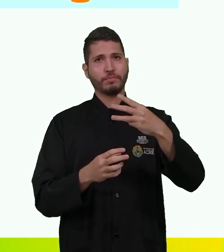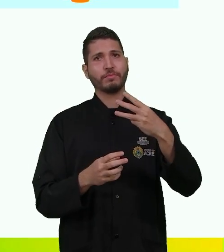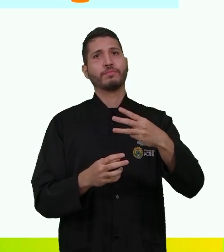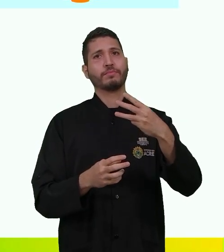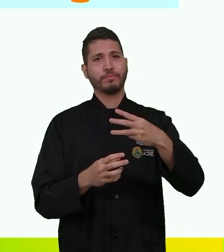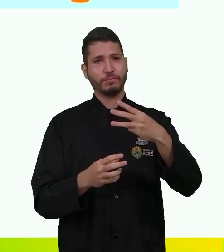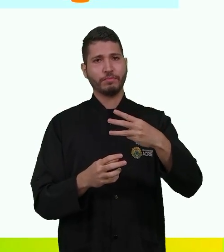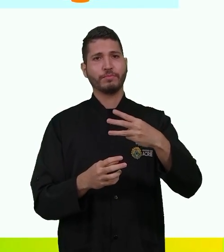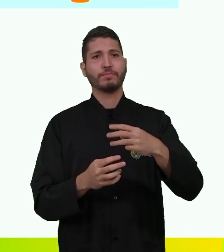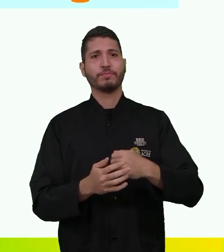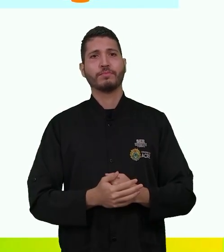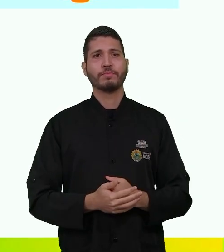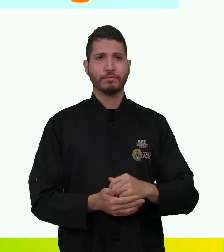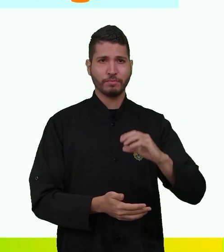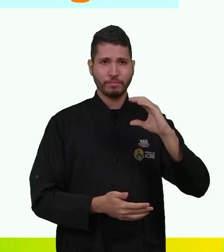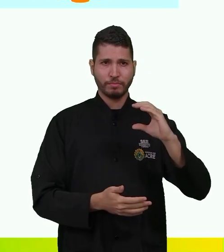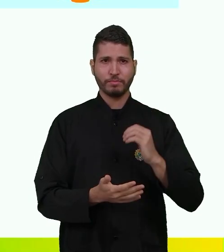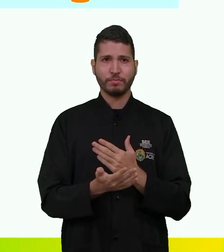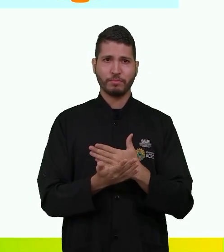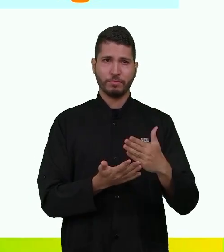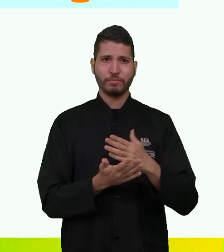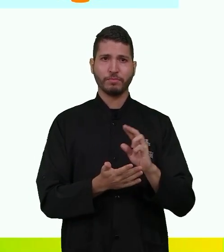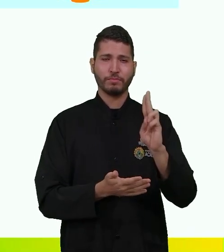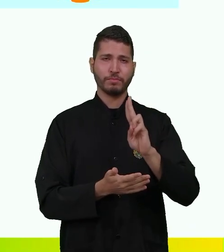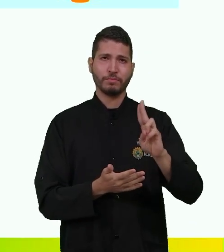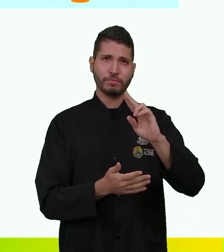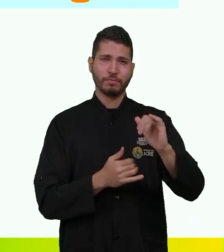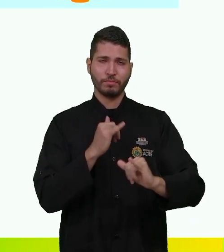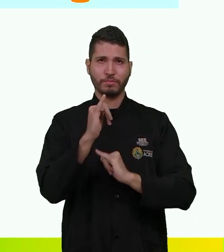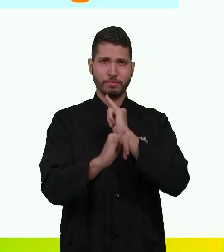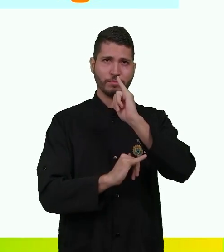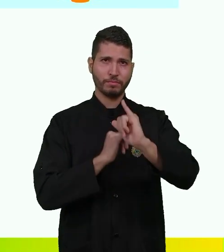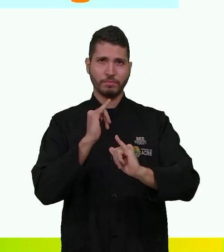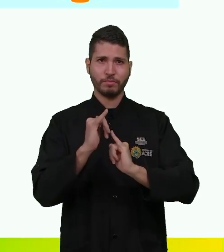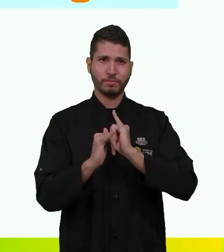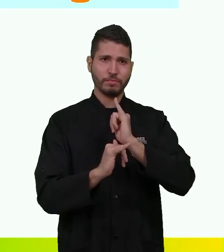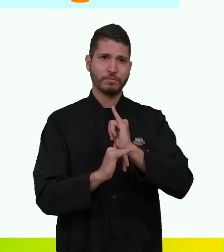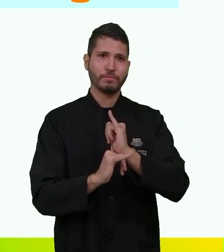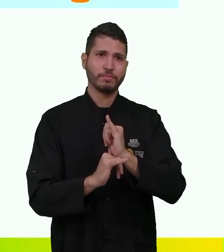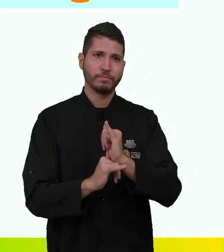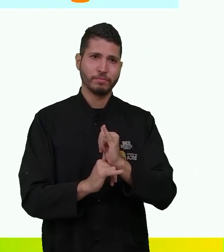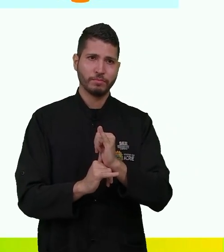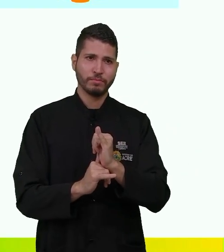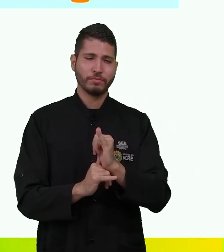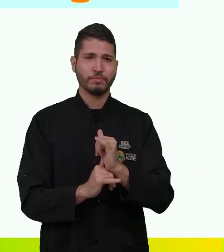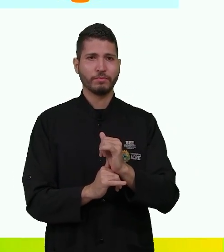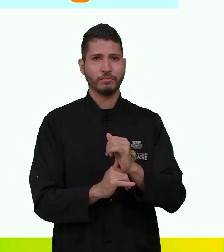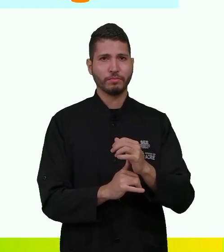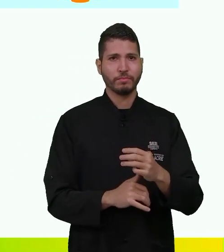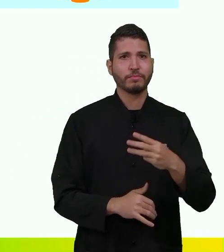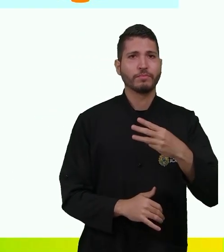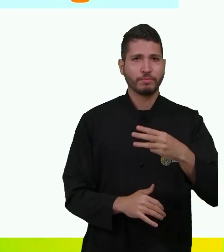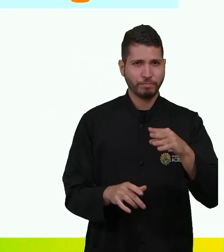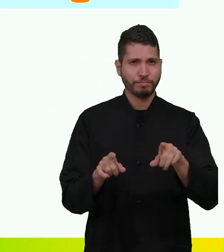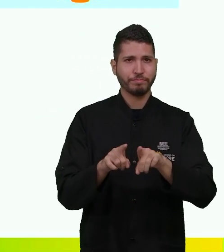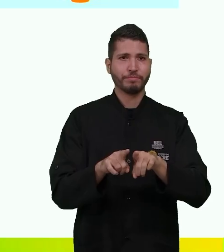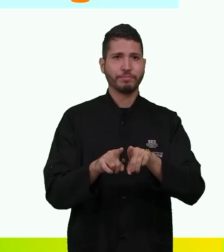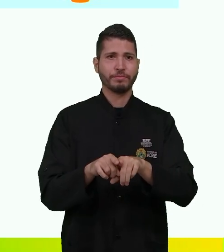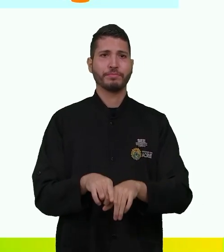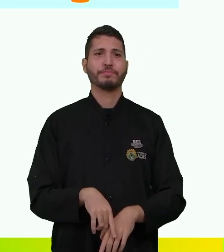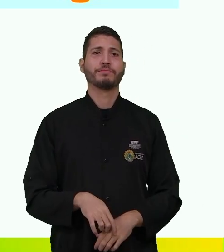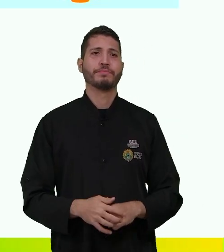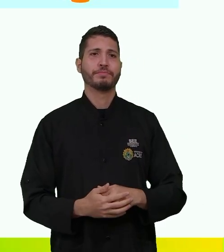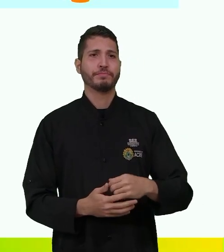quarta. Foi o início do uso da internet? A internet também é da terceira Revolução Industrial. Foi o surgimento do Vale